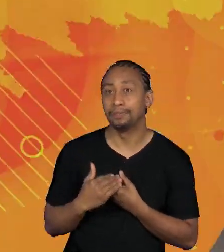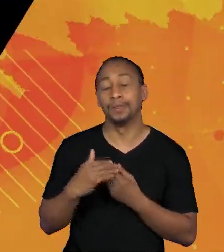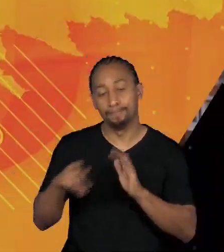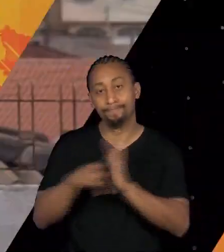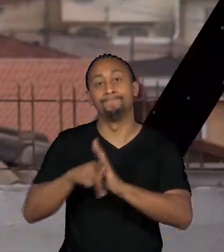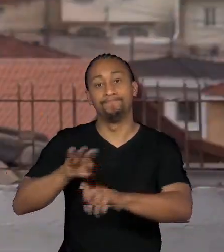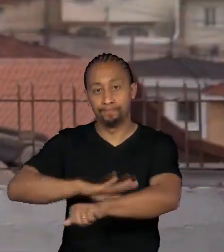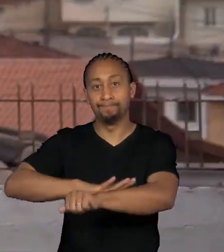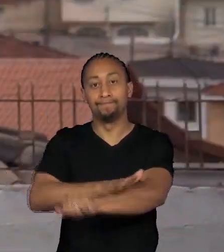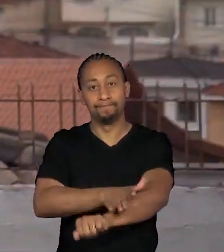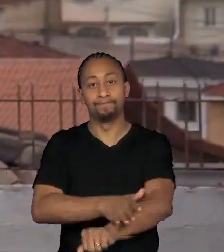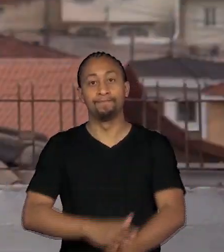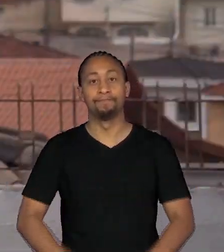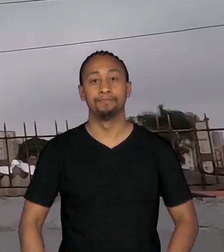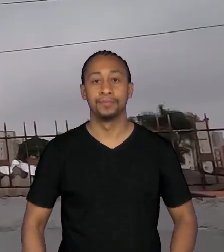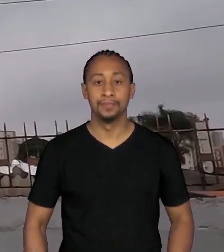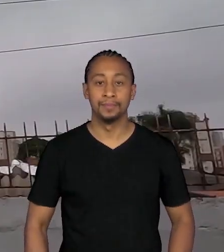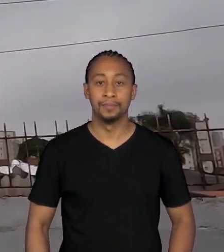racismo.